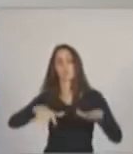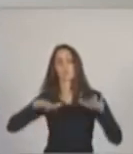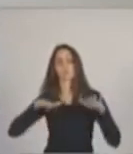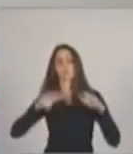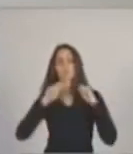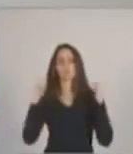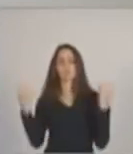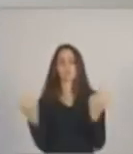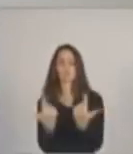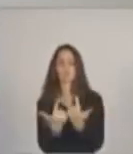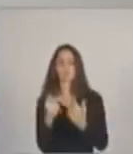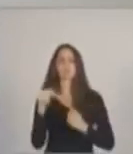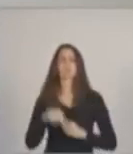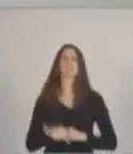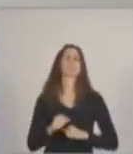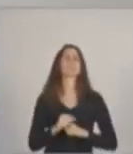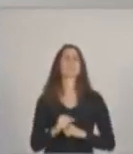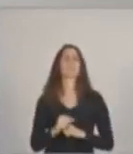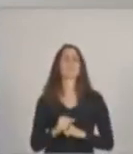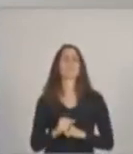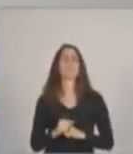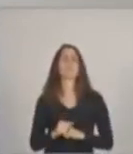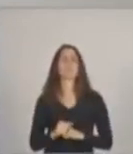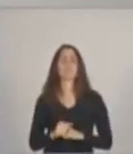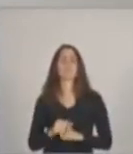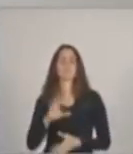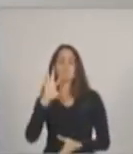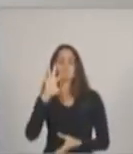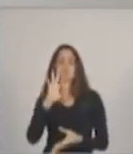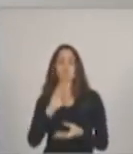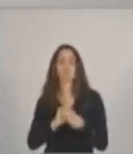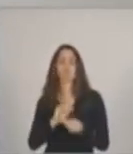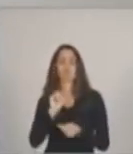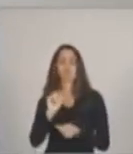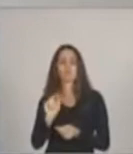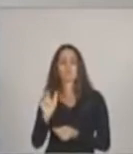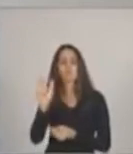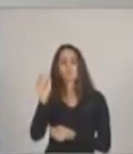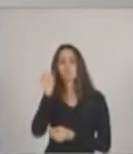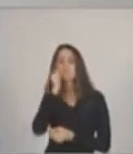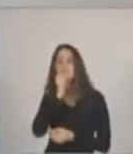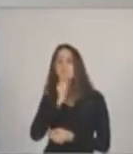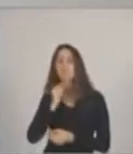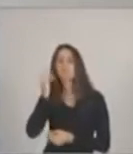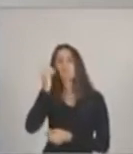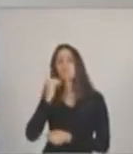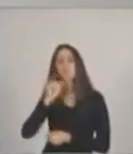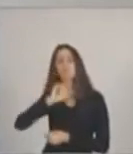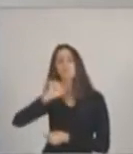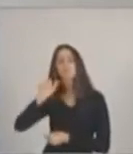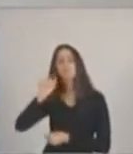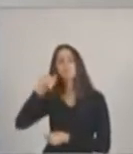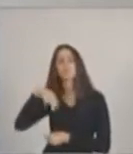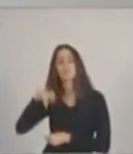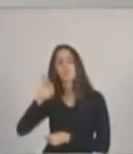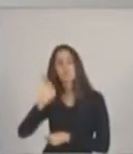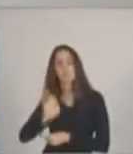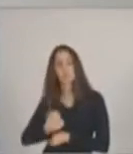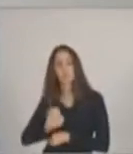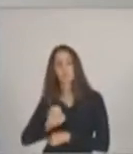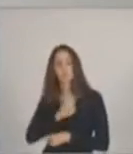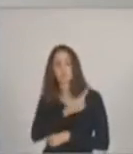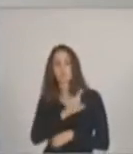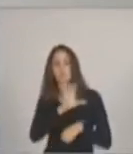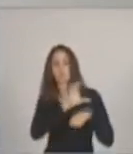que praticamente se resume ao que a deputada Janete disse, que é a constitucionalidade, juridicidade e boa técnica